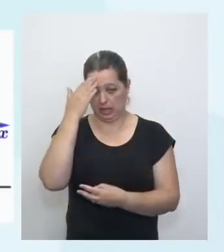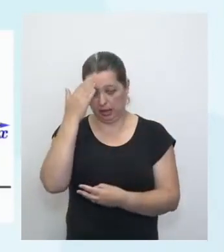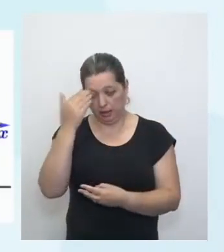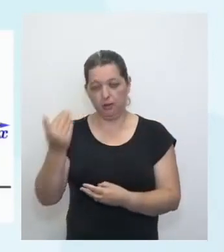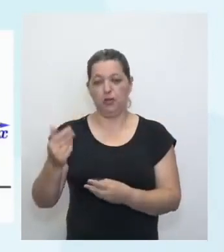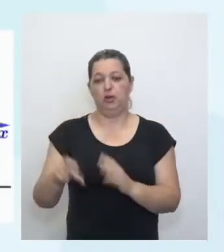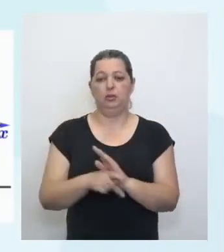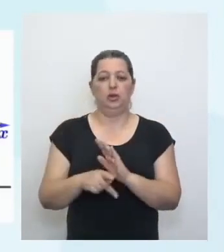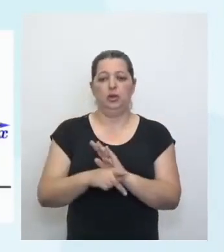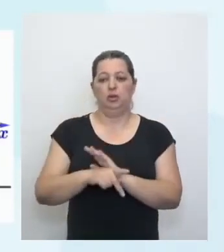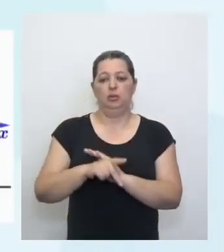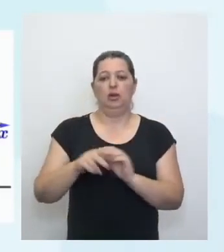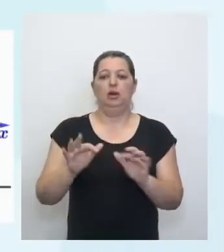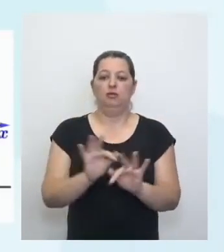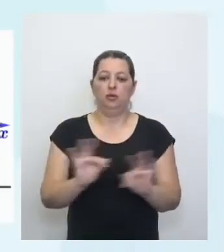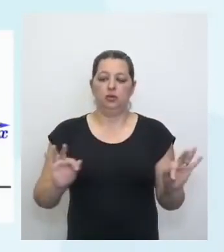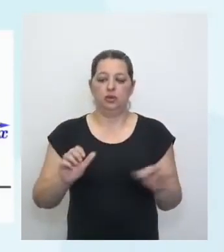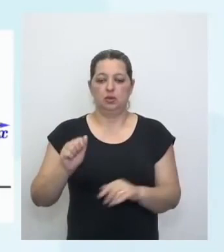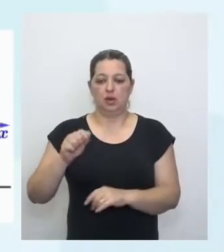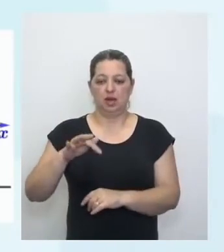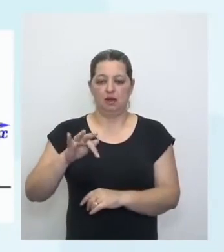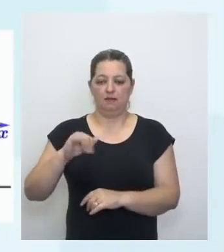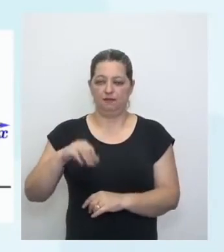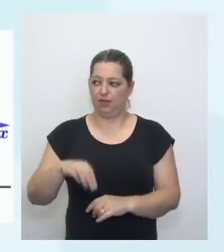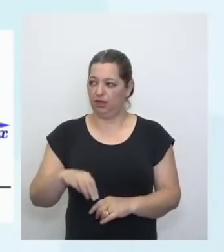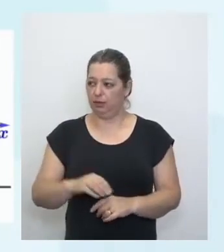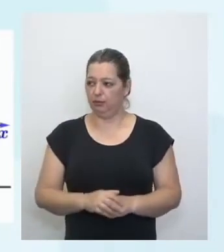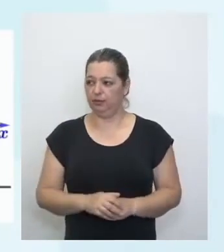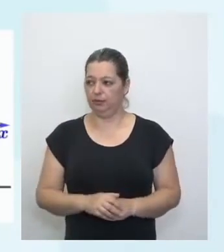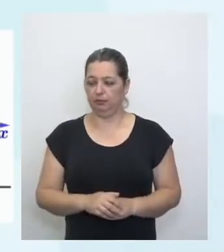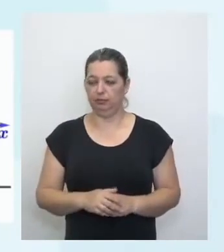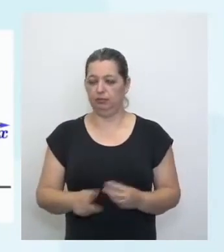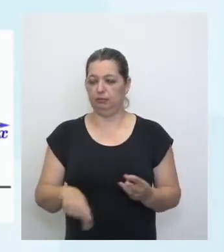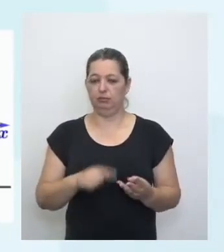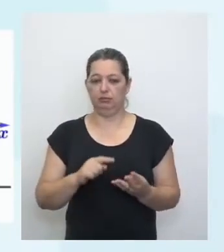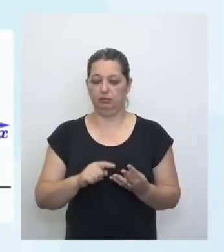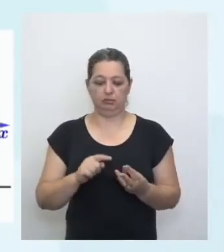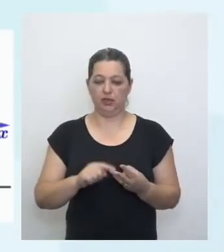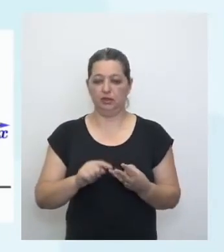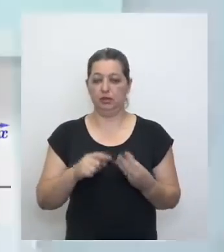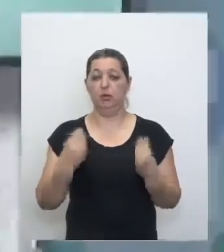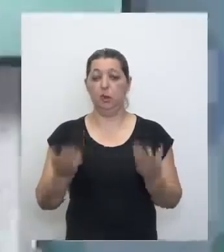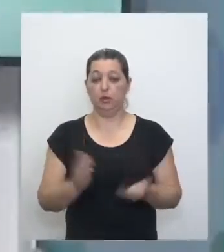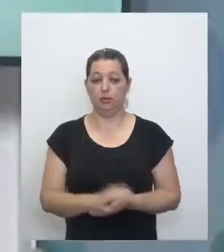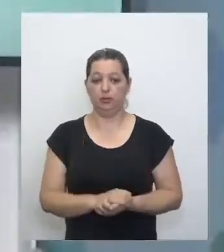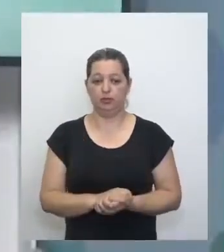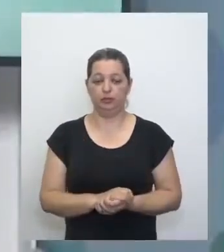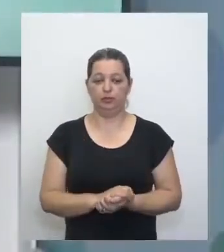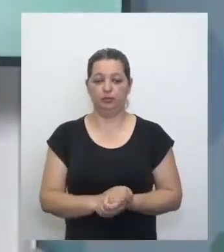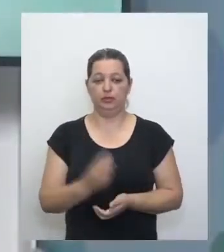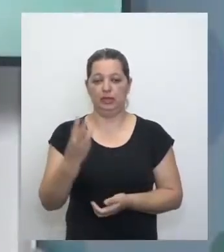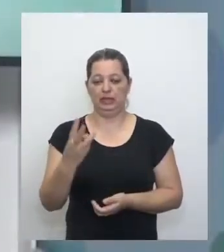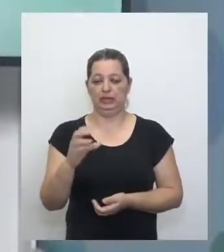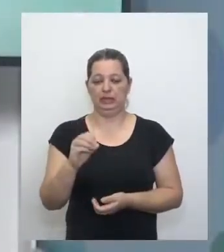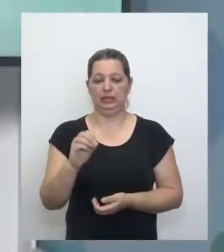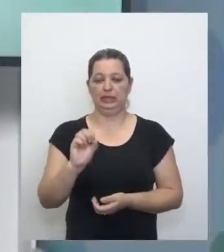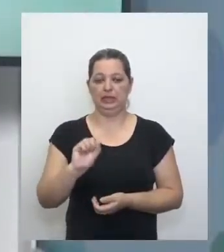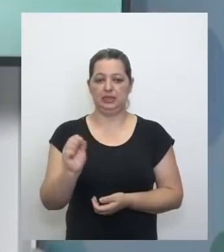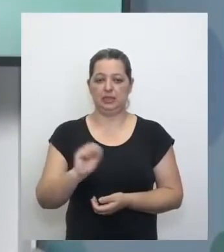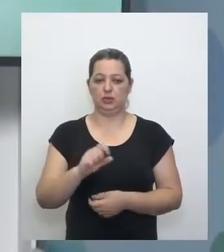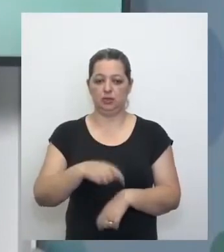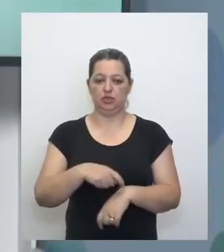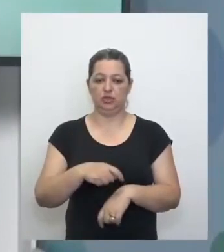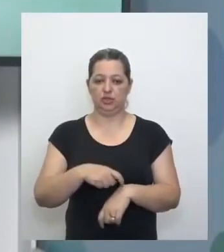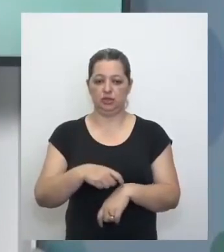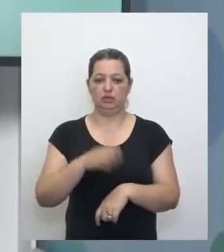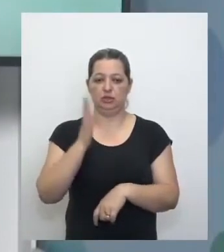afim ou função polinomial do primeiro grau e por quê. Então, agora eu vou dar para vocês 30 segundos também, porque eu quero saber, a